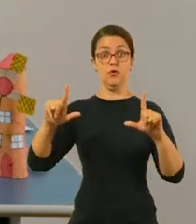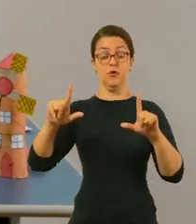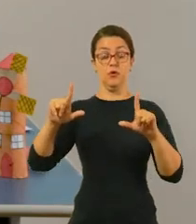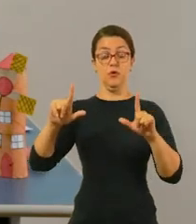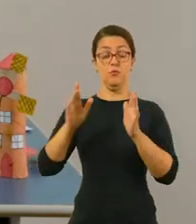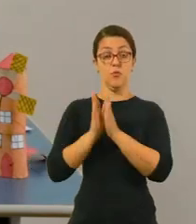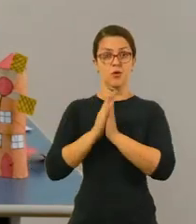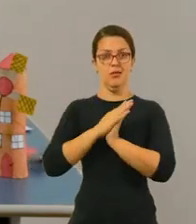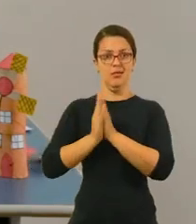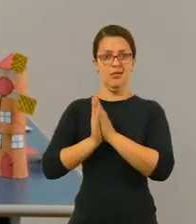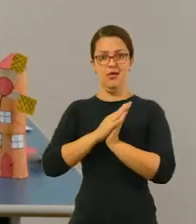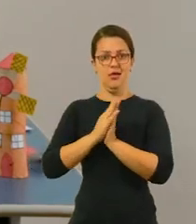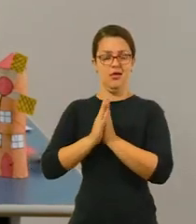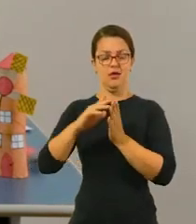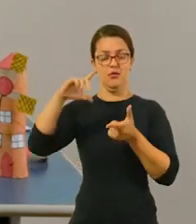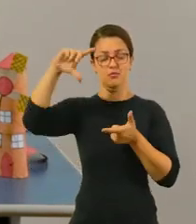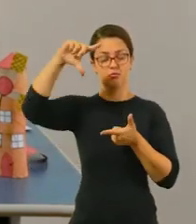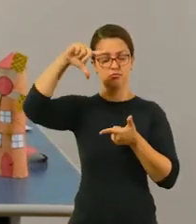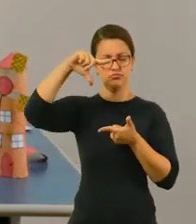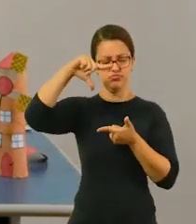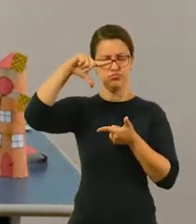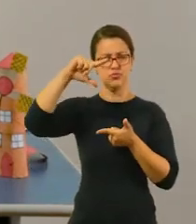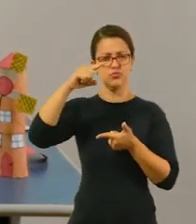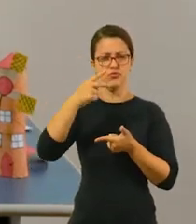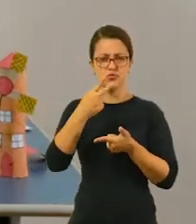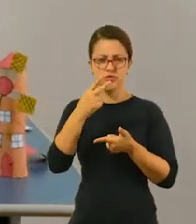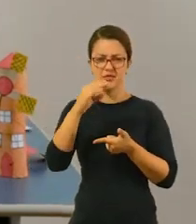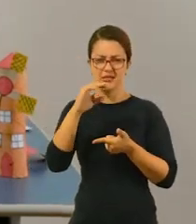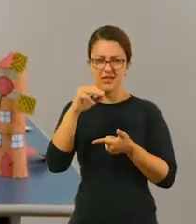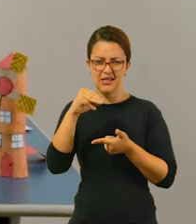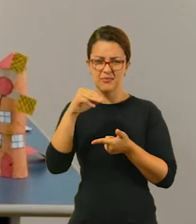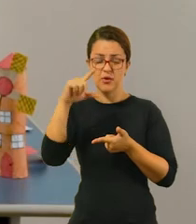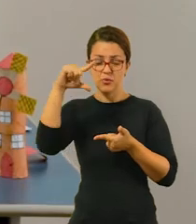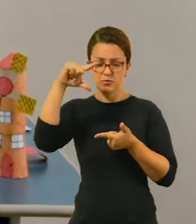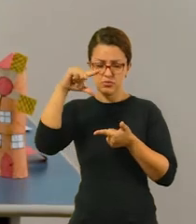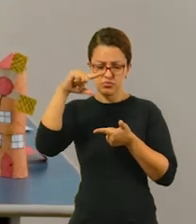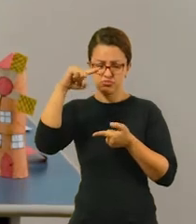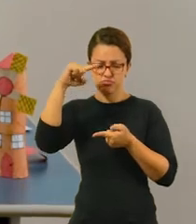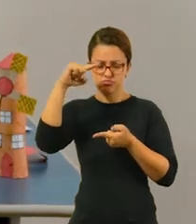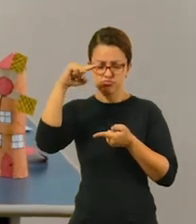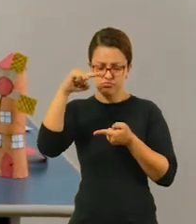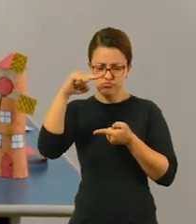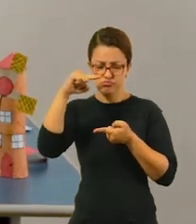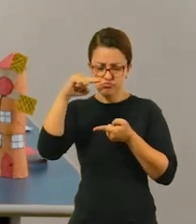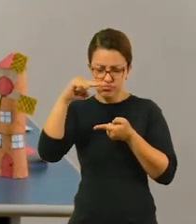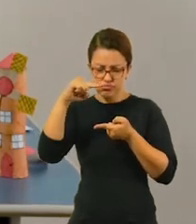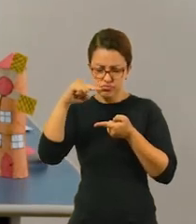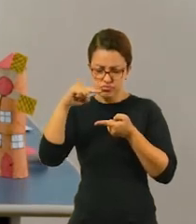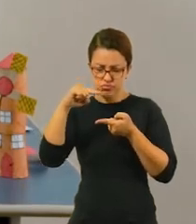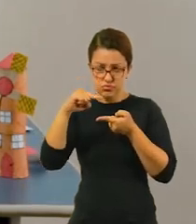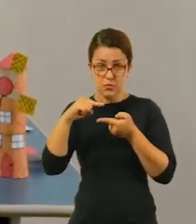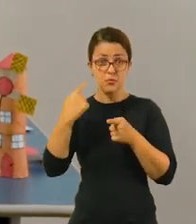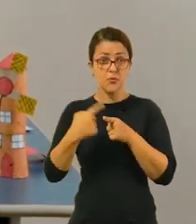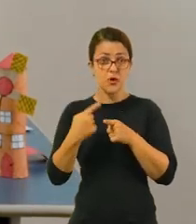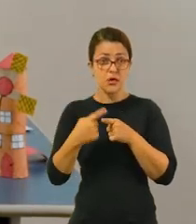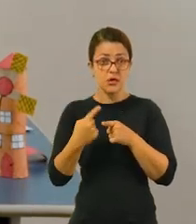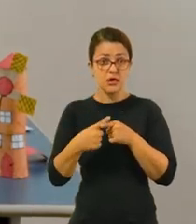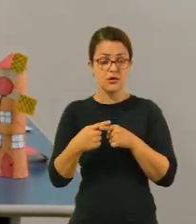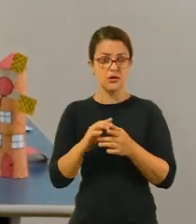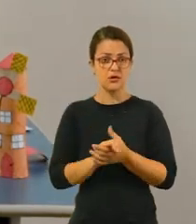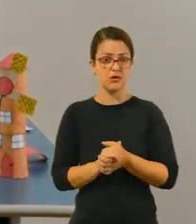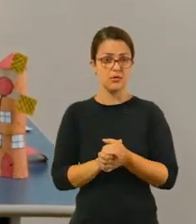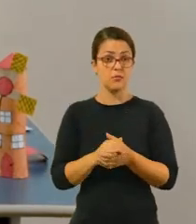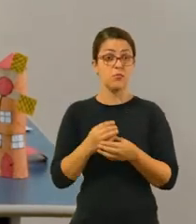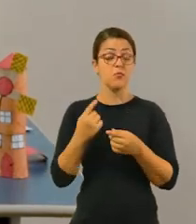aos poucos eu vou diminuindo 2 centímetros, 3 centímetros de uma para a outra. Por quê? Elas